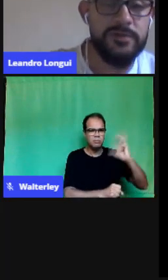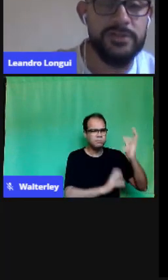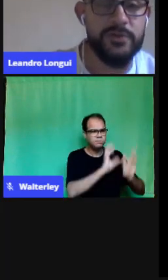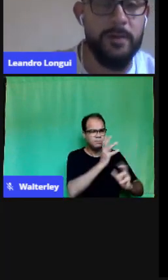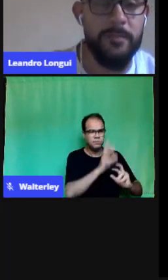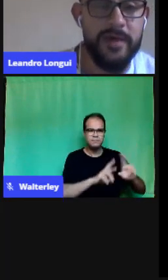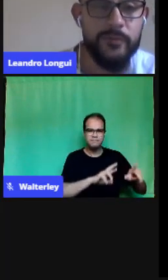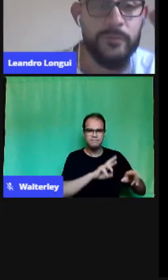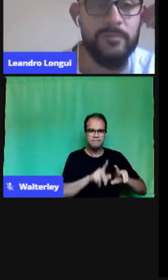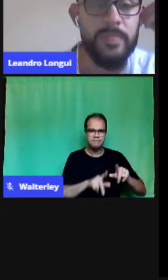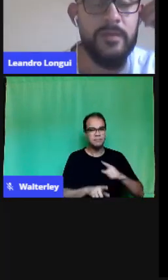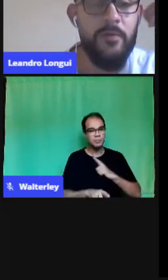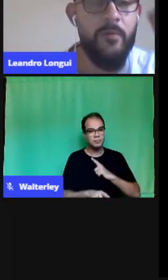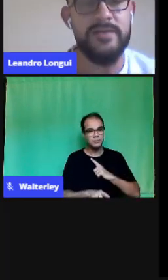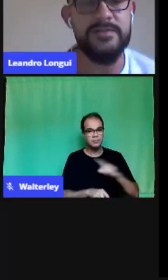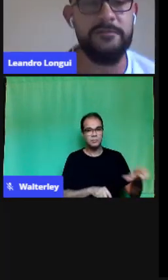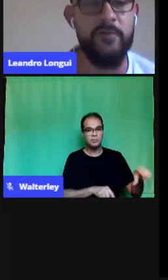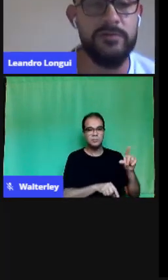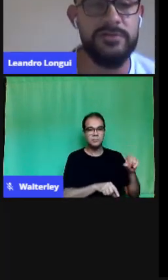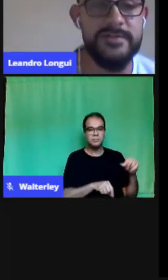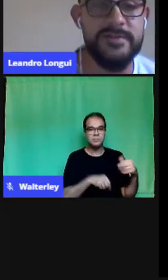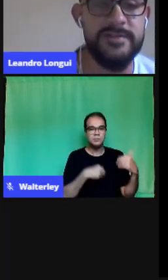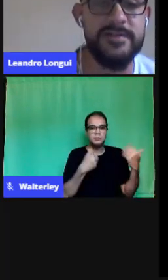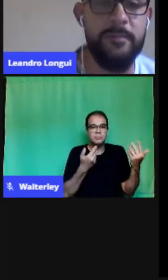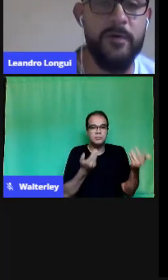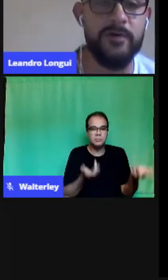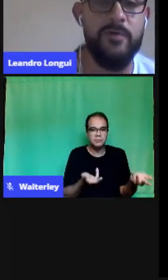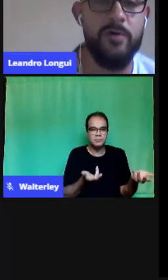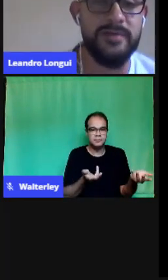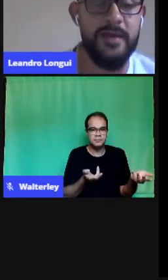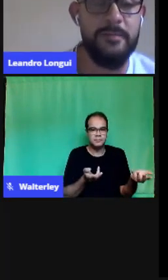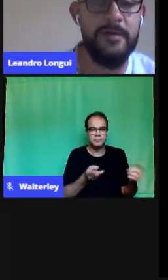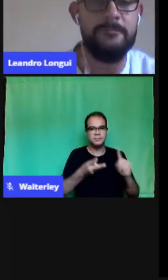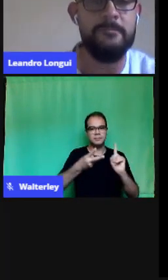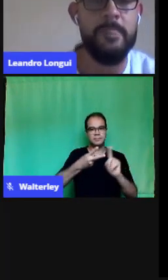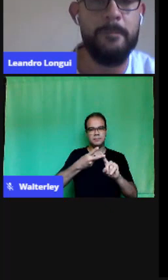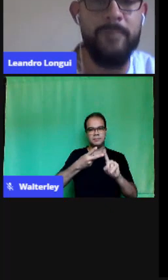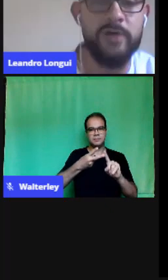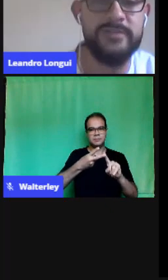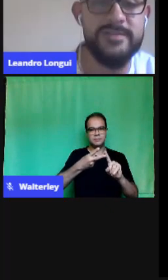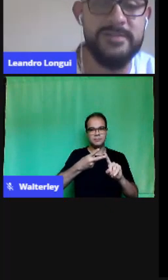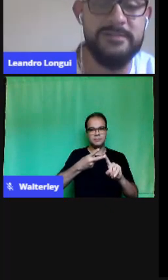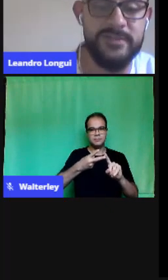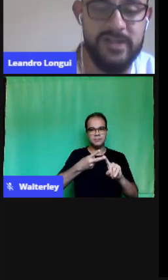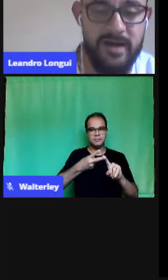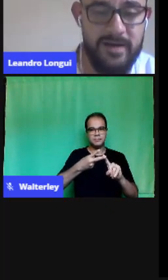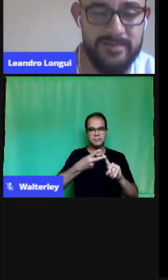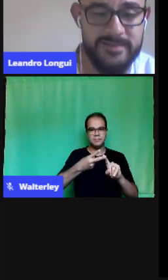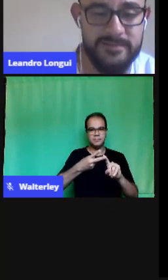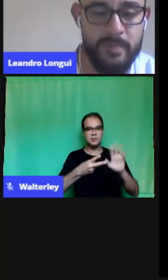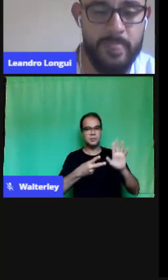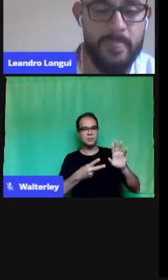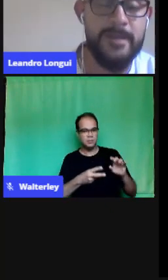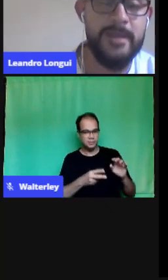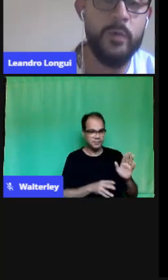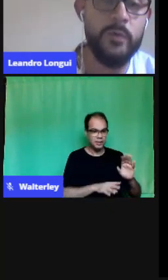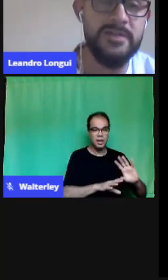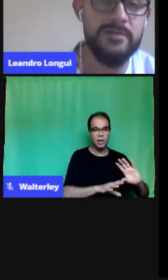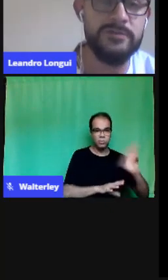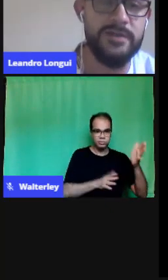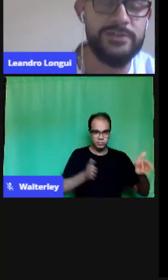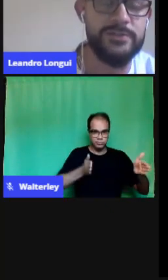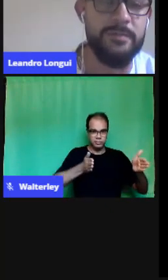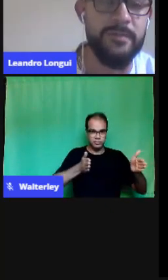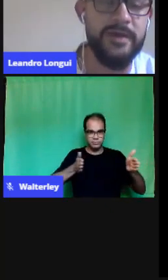O segundo questionamento, quais fontes que se reportam ao tema podem ser investigadas?